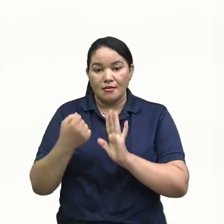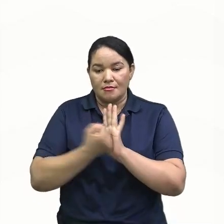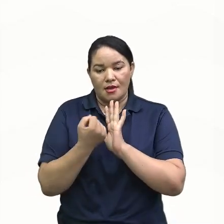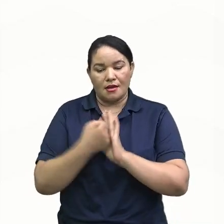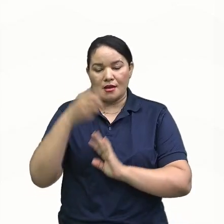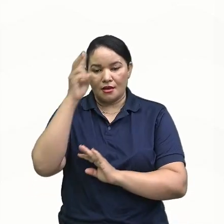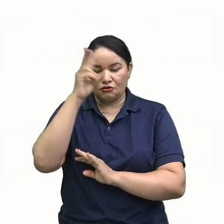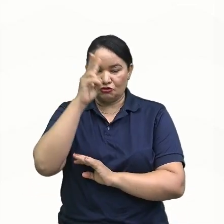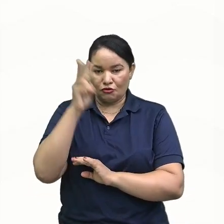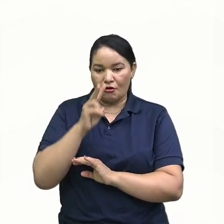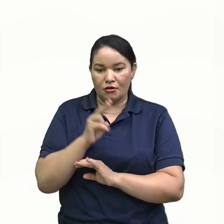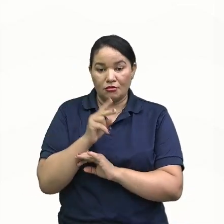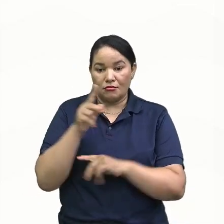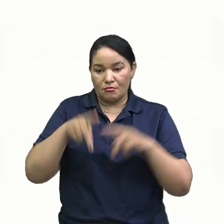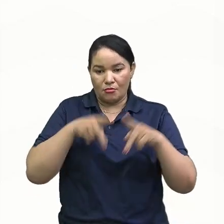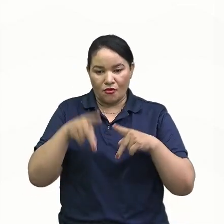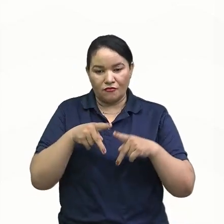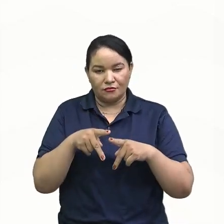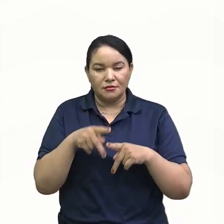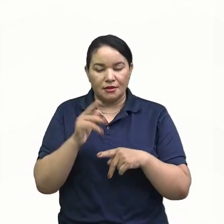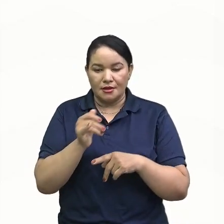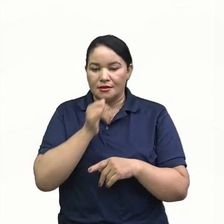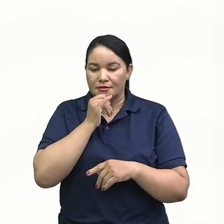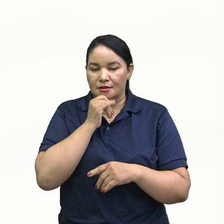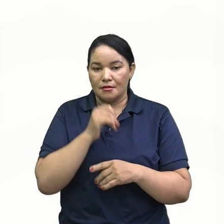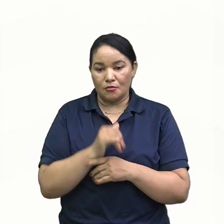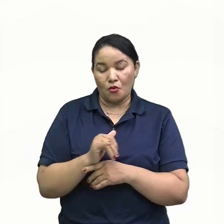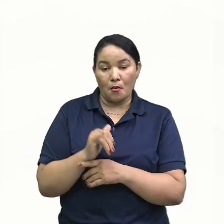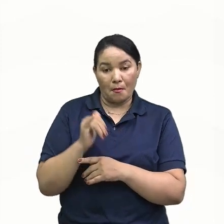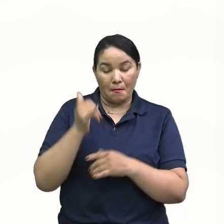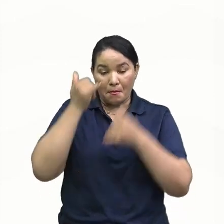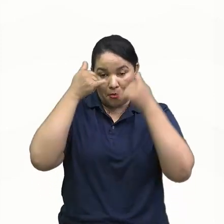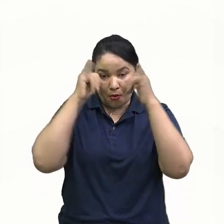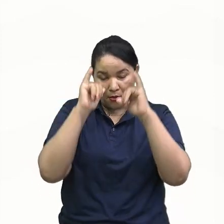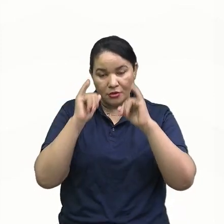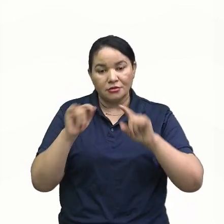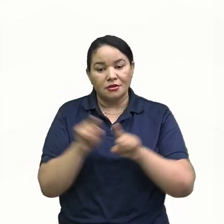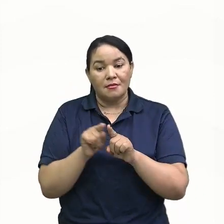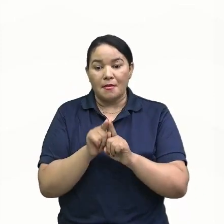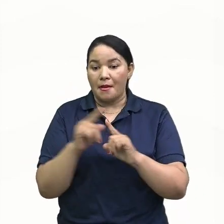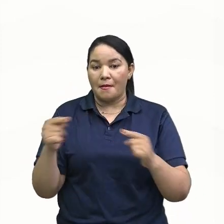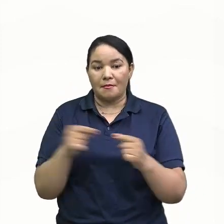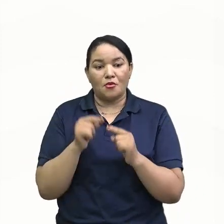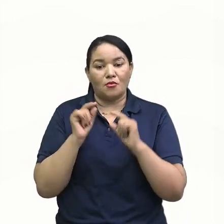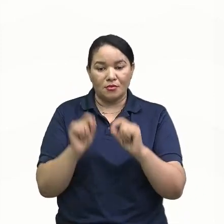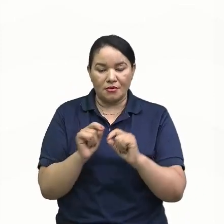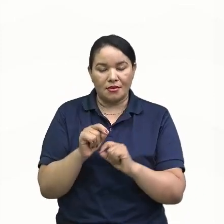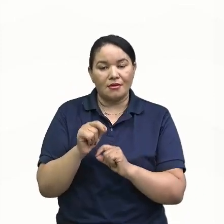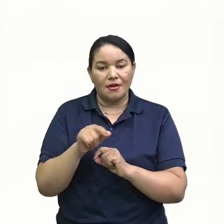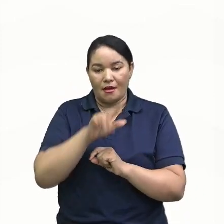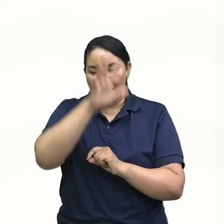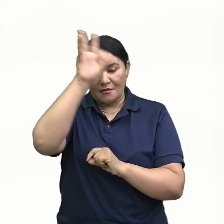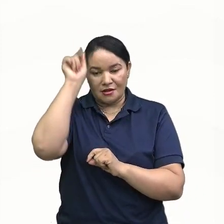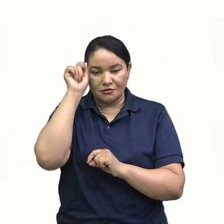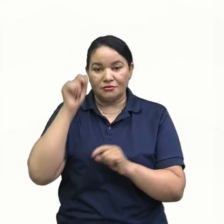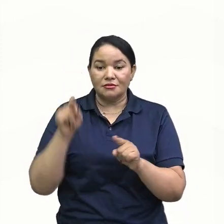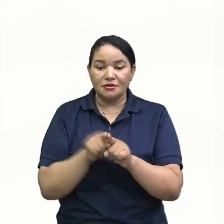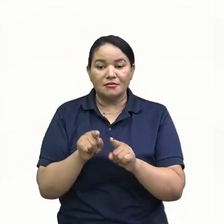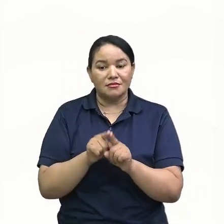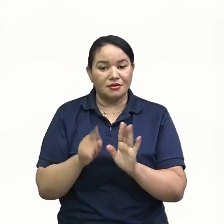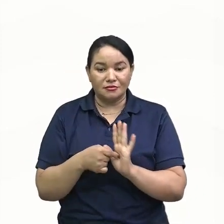você fala do boi, já te remete à questão do Amazonas. Já te traz a questão